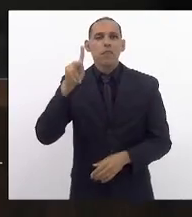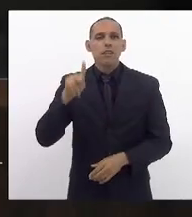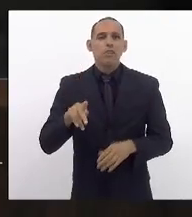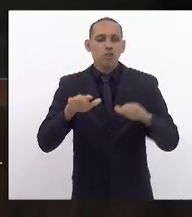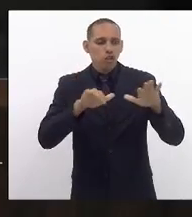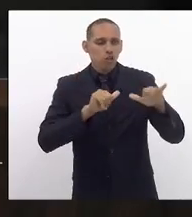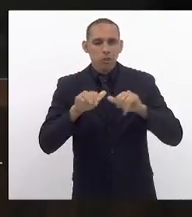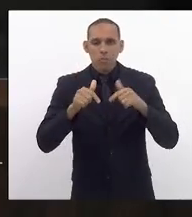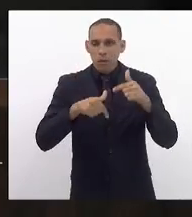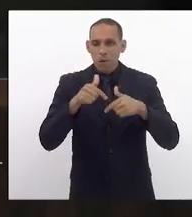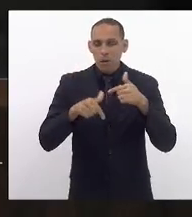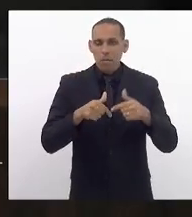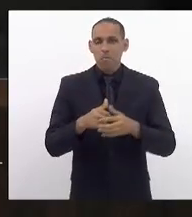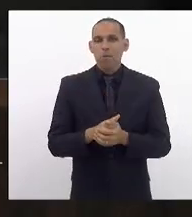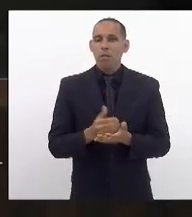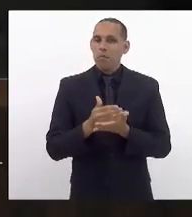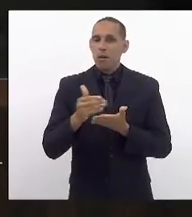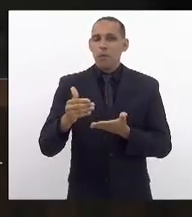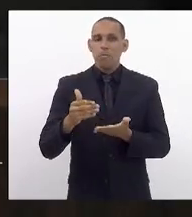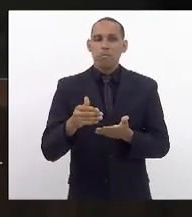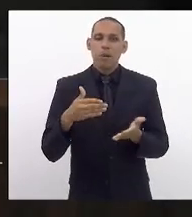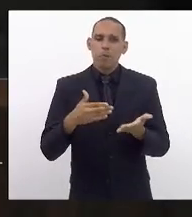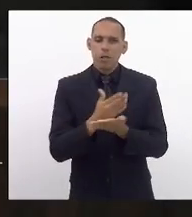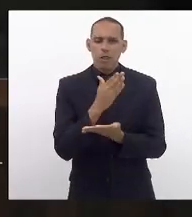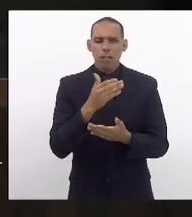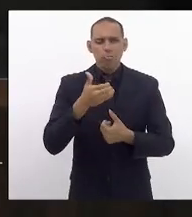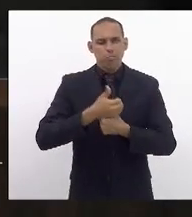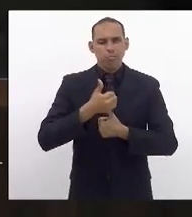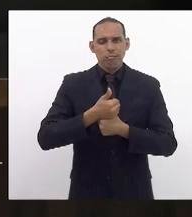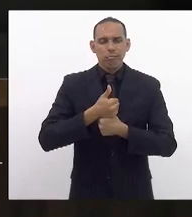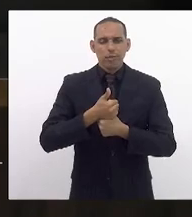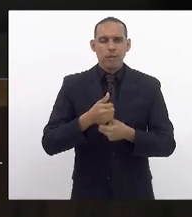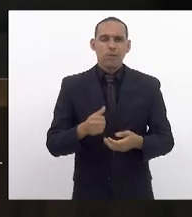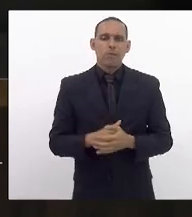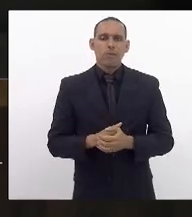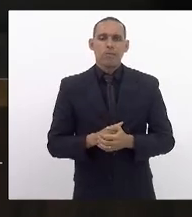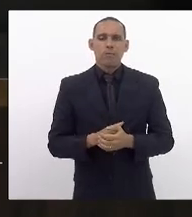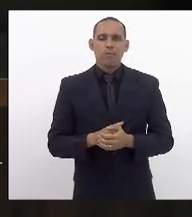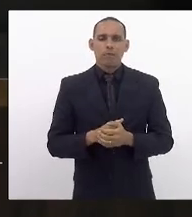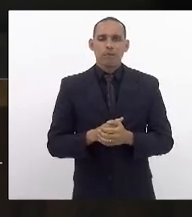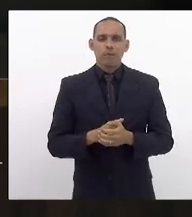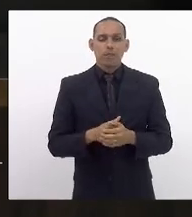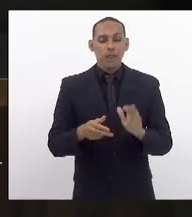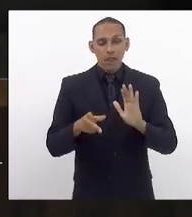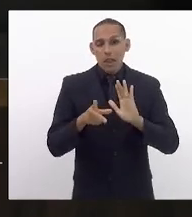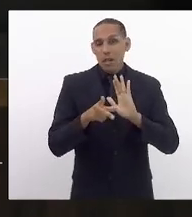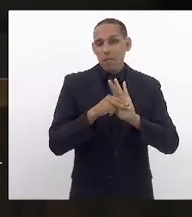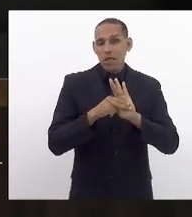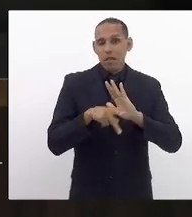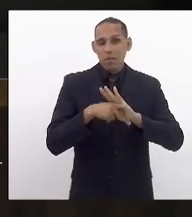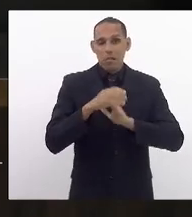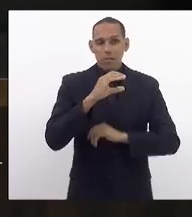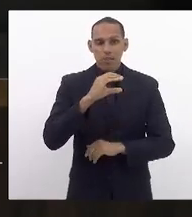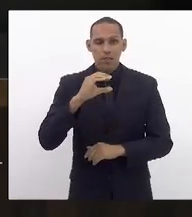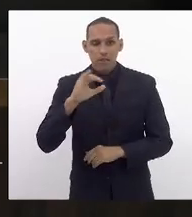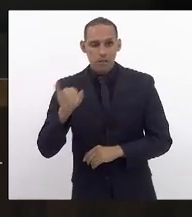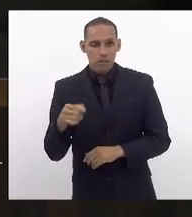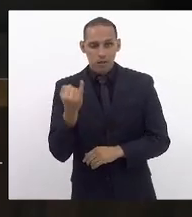ordem. Está correto. É aprovado o substitutivo às emendas da